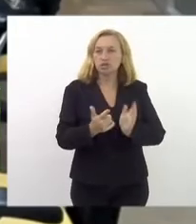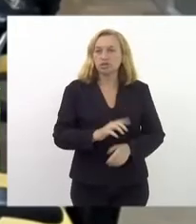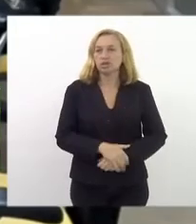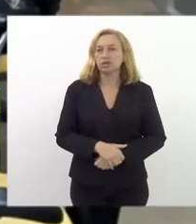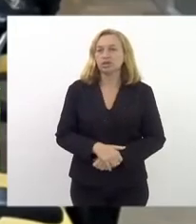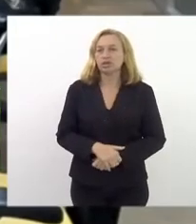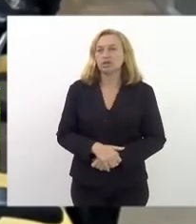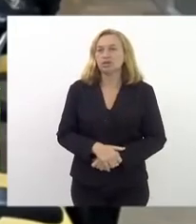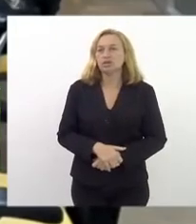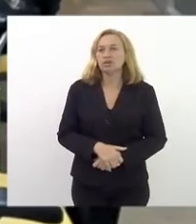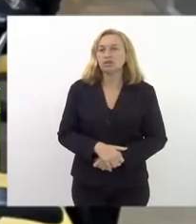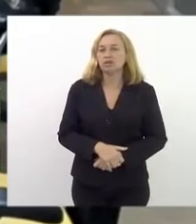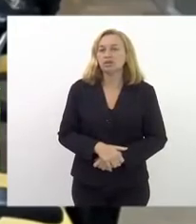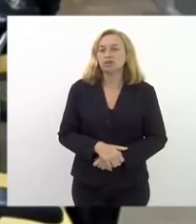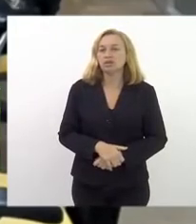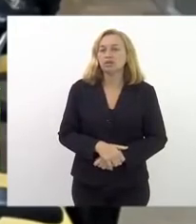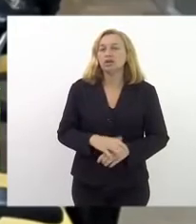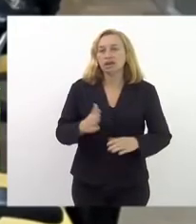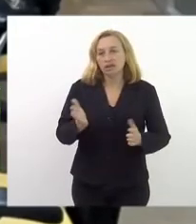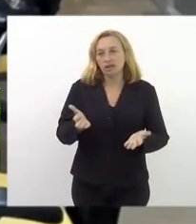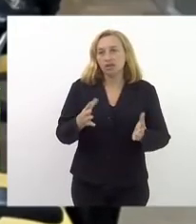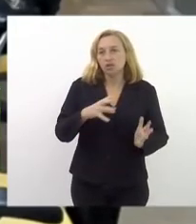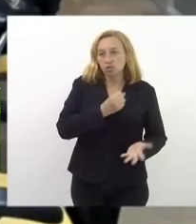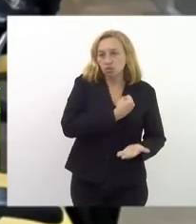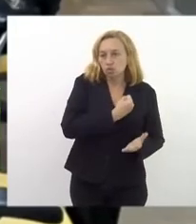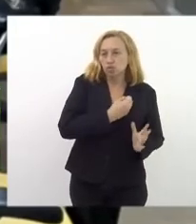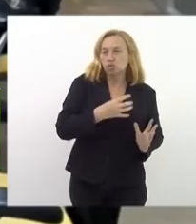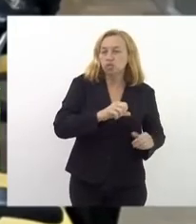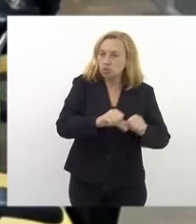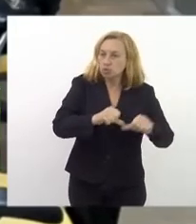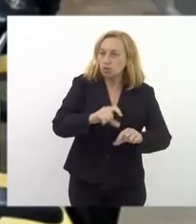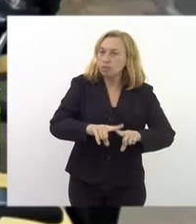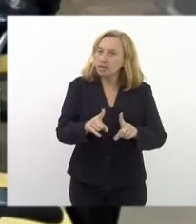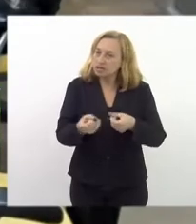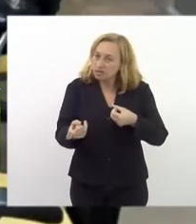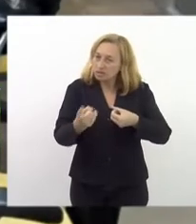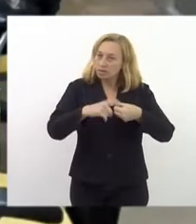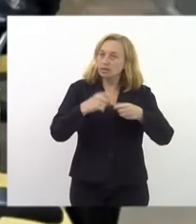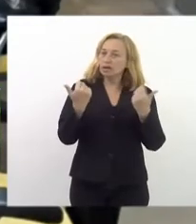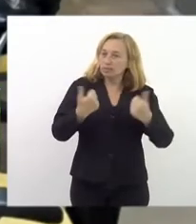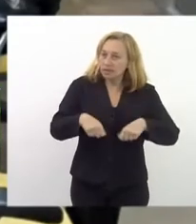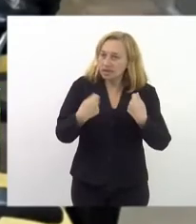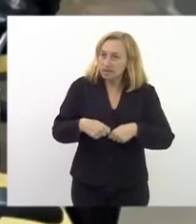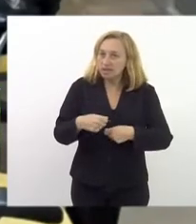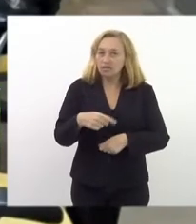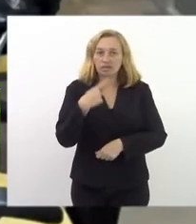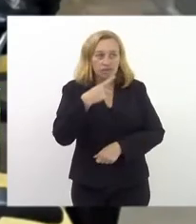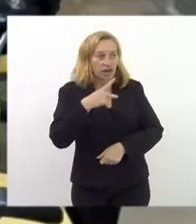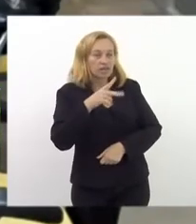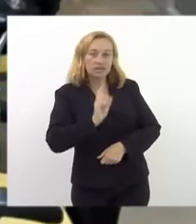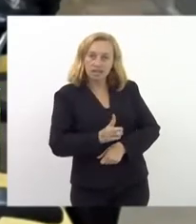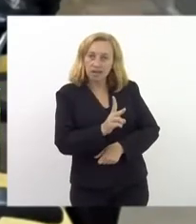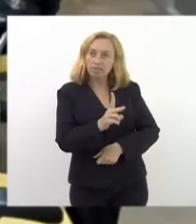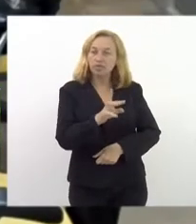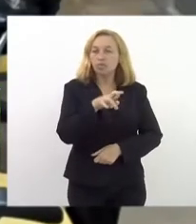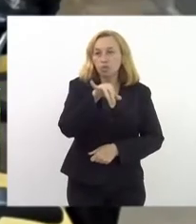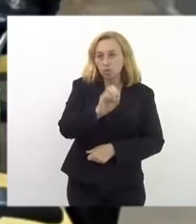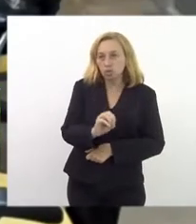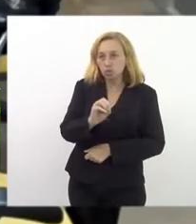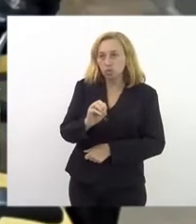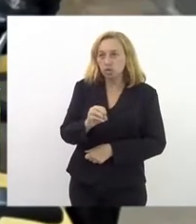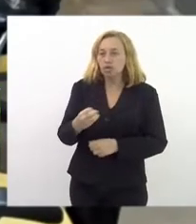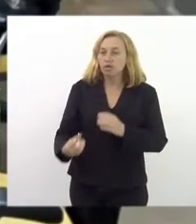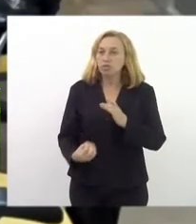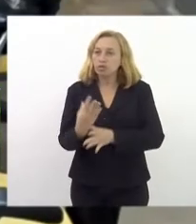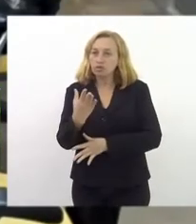é claro que o mundo mudou, mas a gente precisa retomar, e é o que a gente tem dito sempre, né, Bruno? Da questão da estrutura produtiva